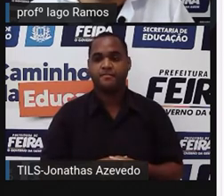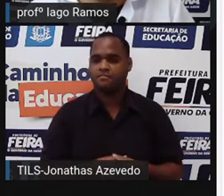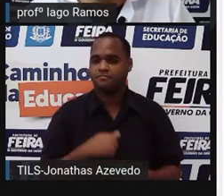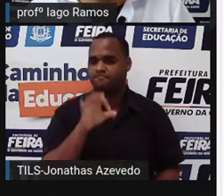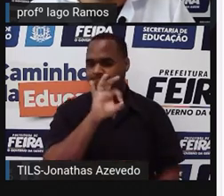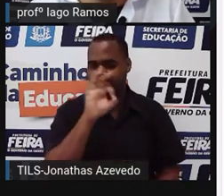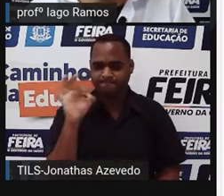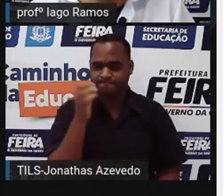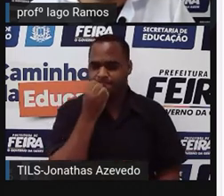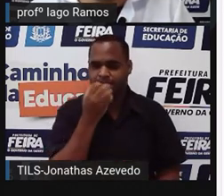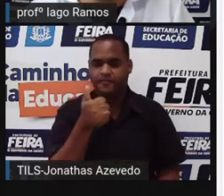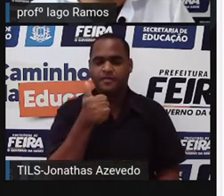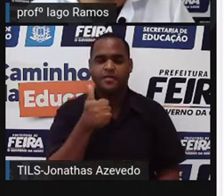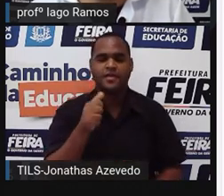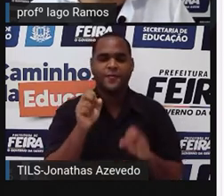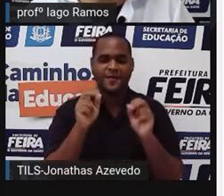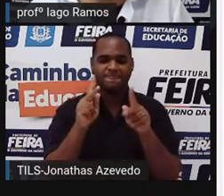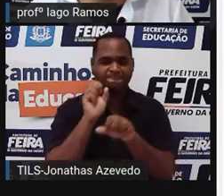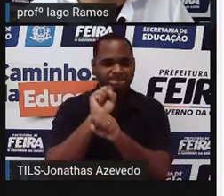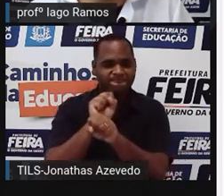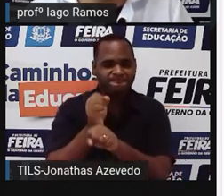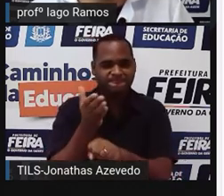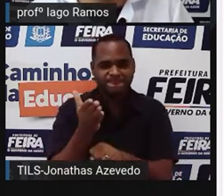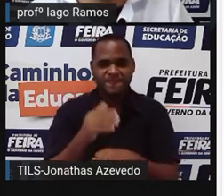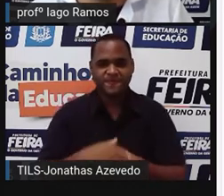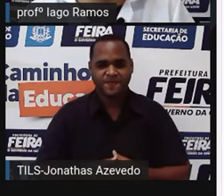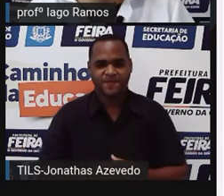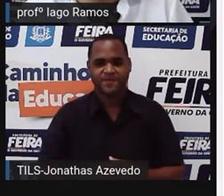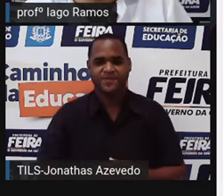Beleza. Pronto, vou dar uma pausa aqui, ó.